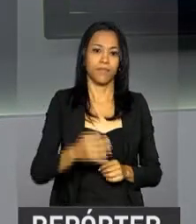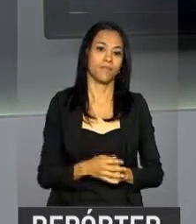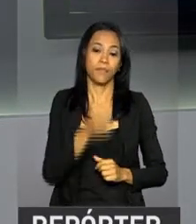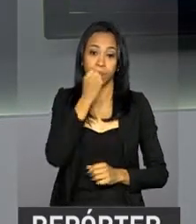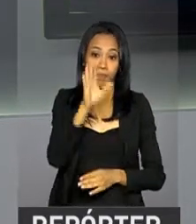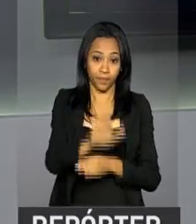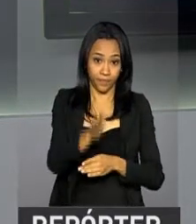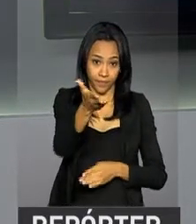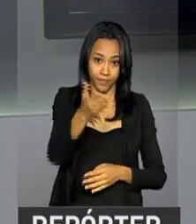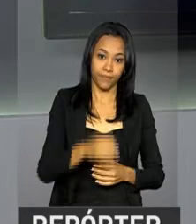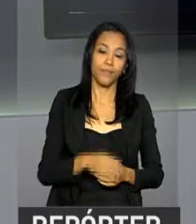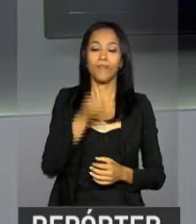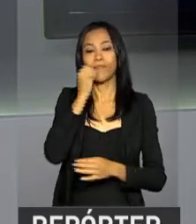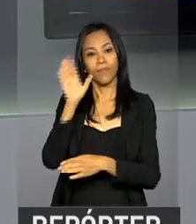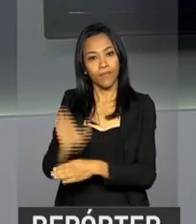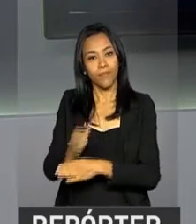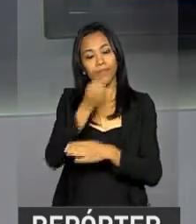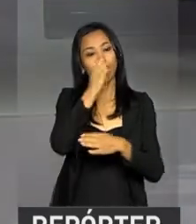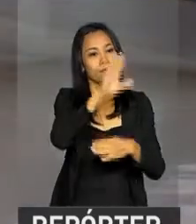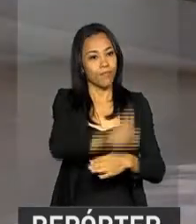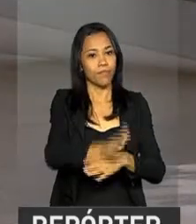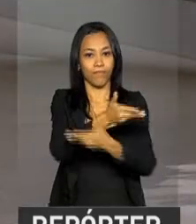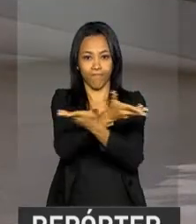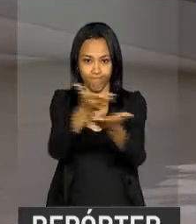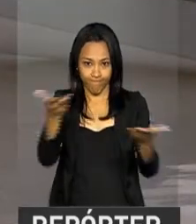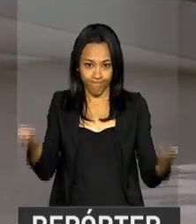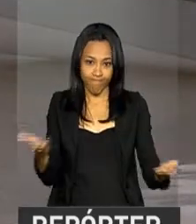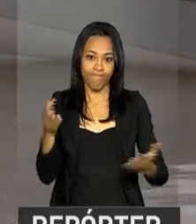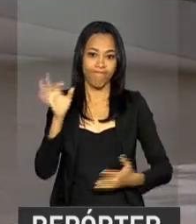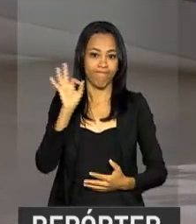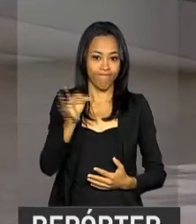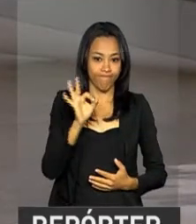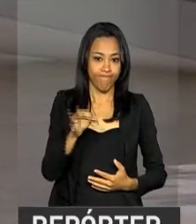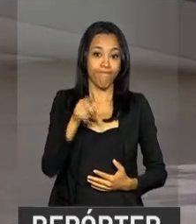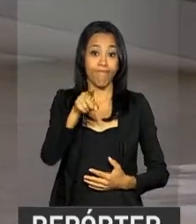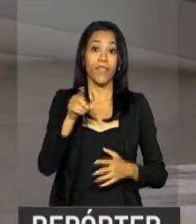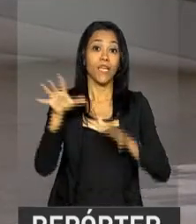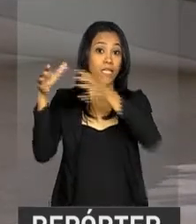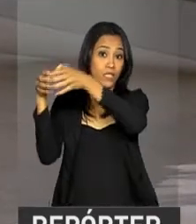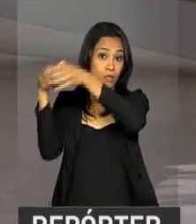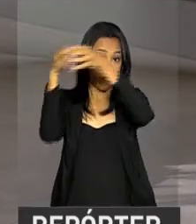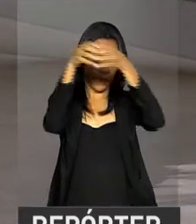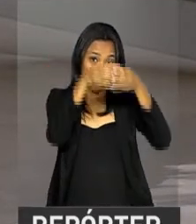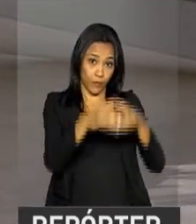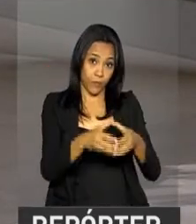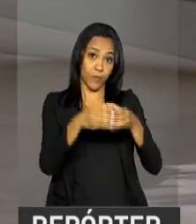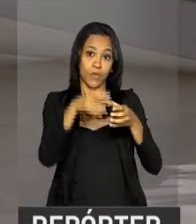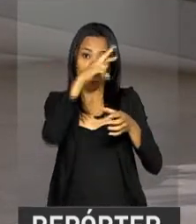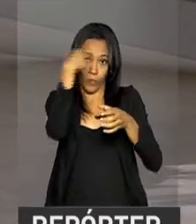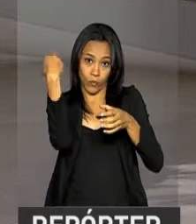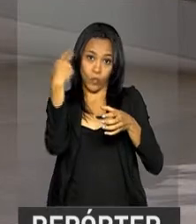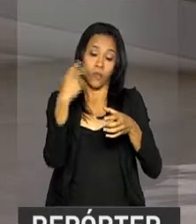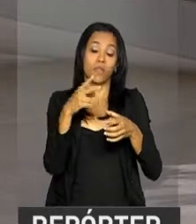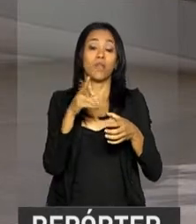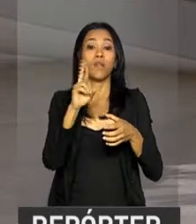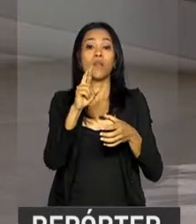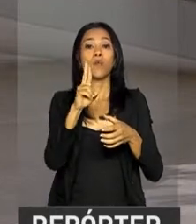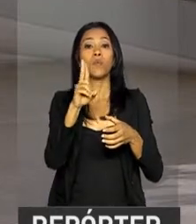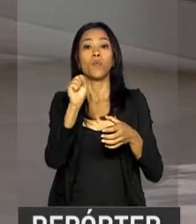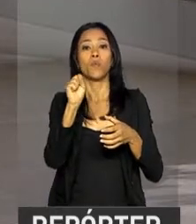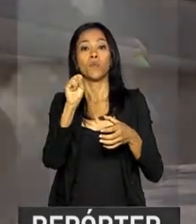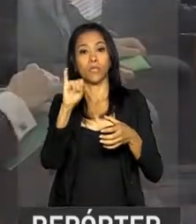boa tarde thaís uma boa tarde a todos é isso mesmo a comitiva russa foi recebido aqui no palácio do planalto pelo presidente